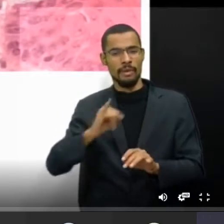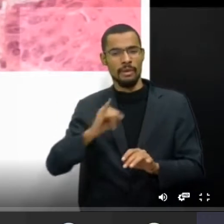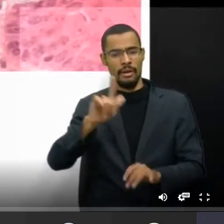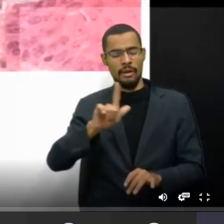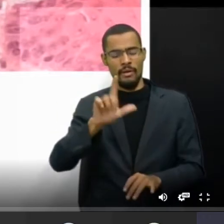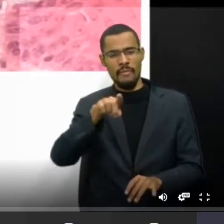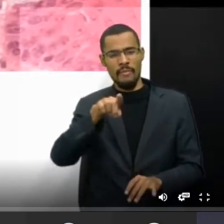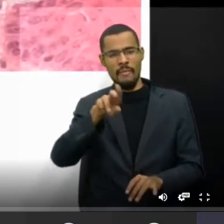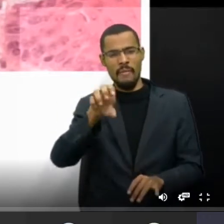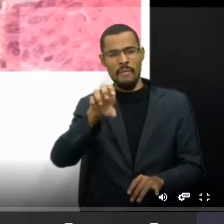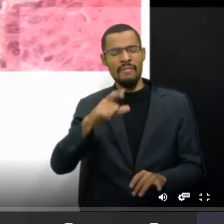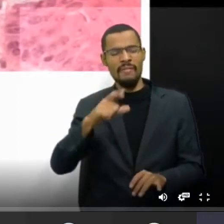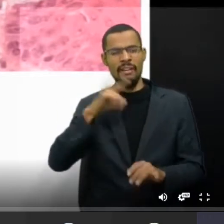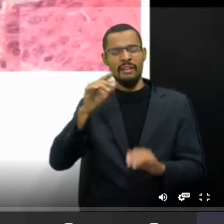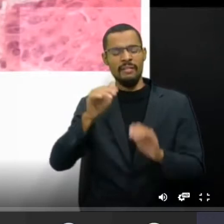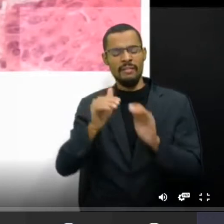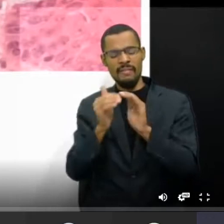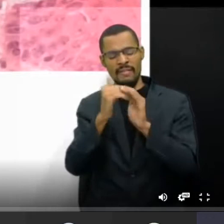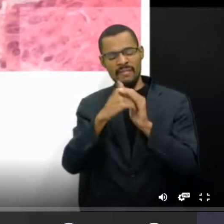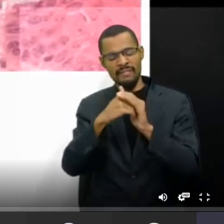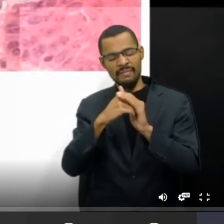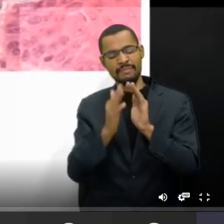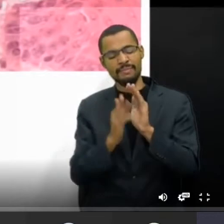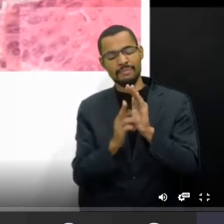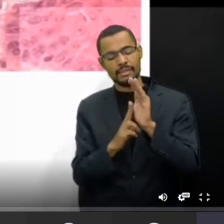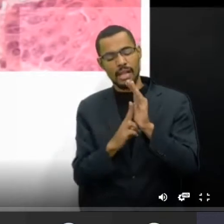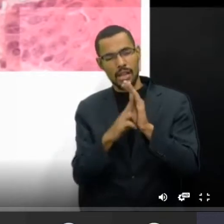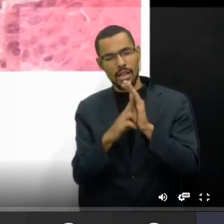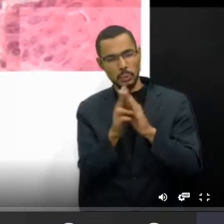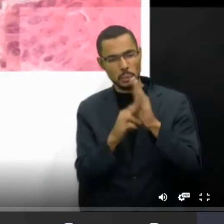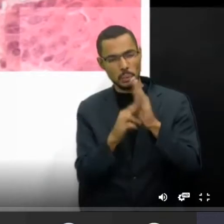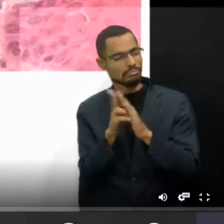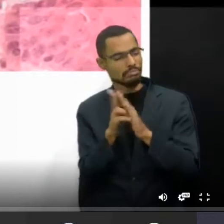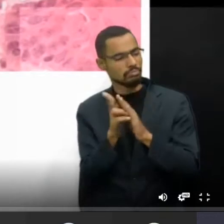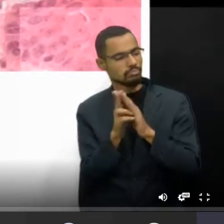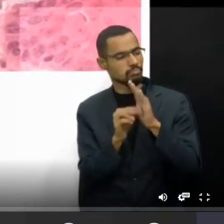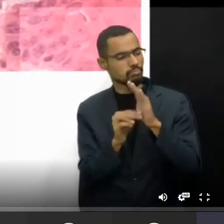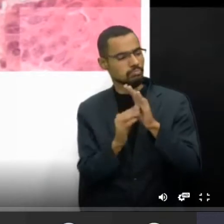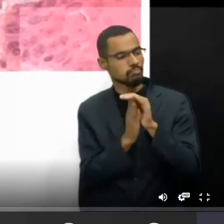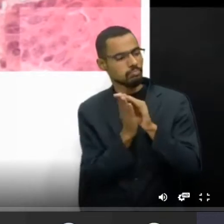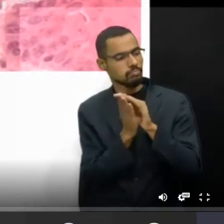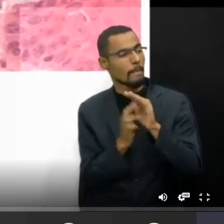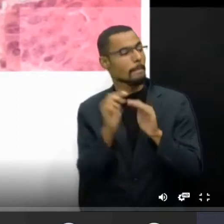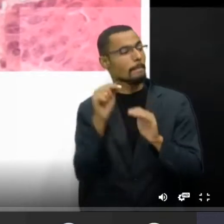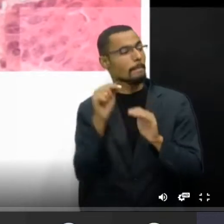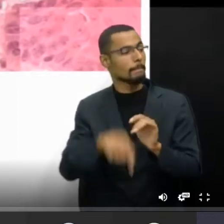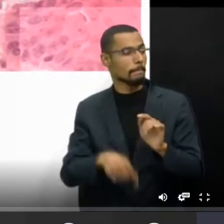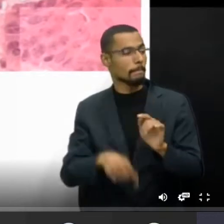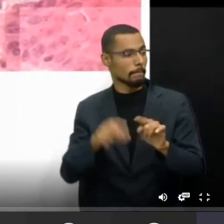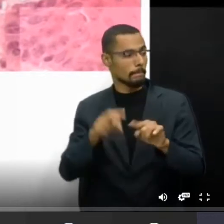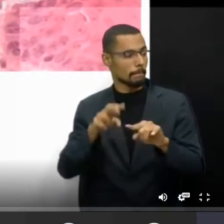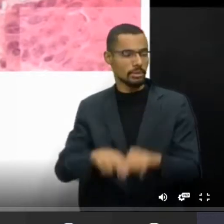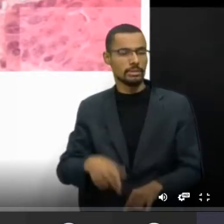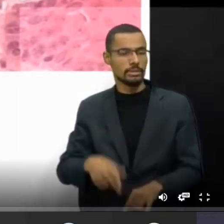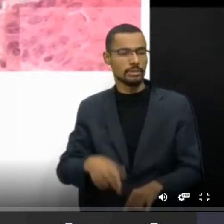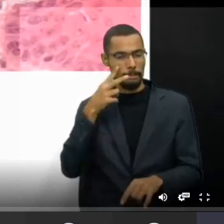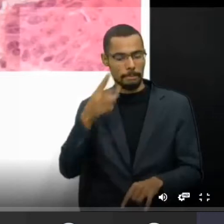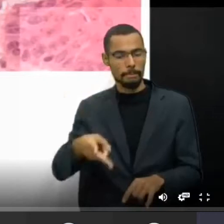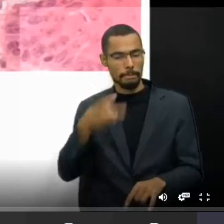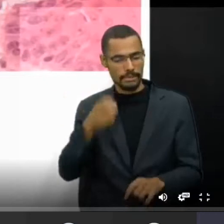Nós temos glândulas abaixo da língua, que são glândulas sublinguais, e por isso nós conseguimos observar,